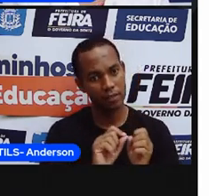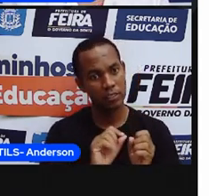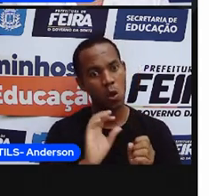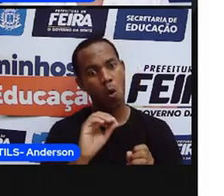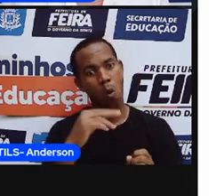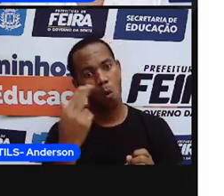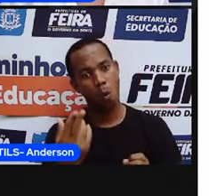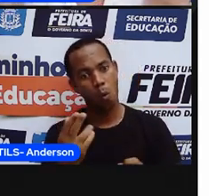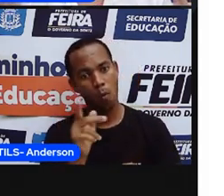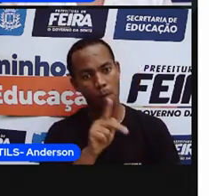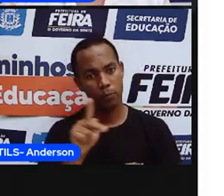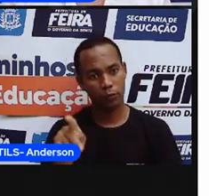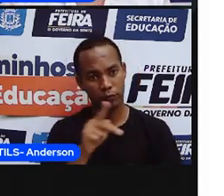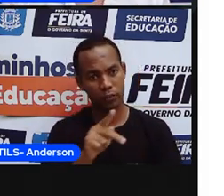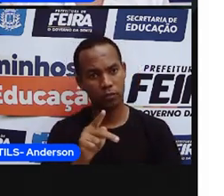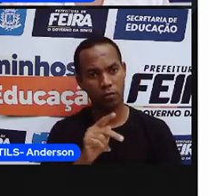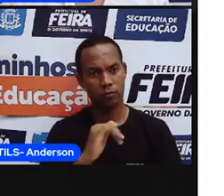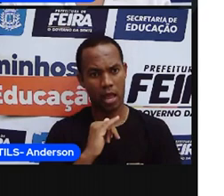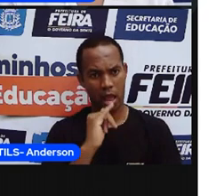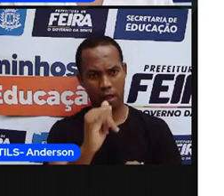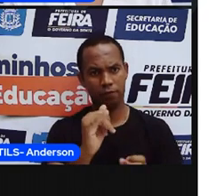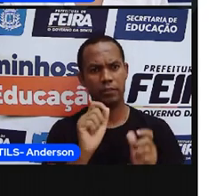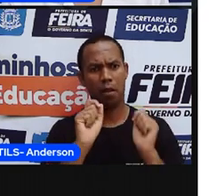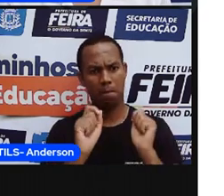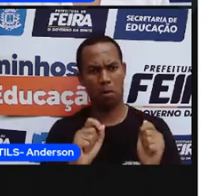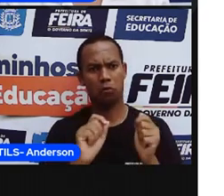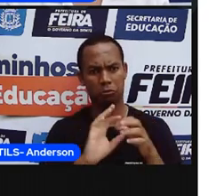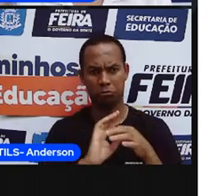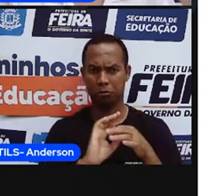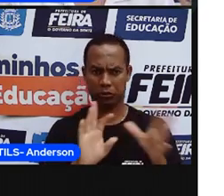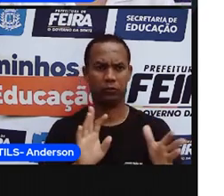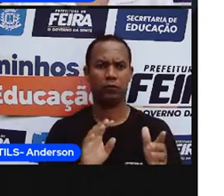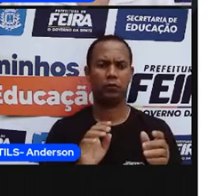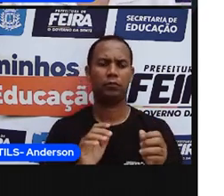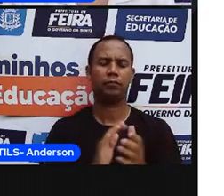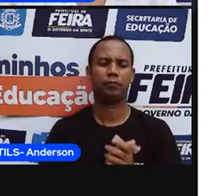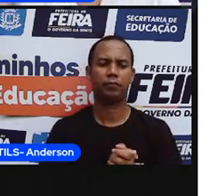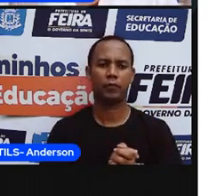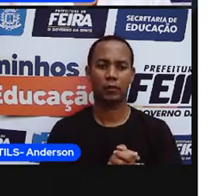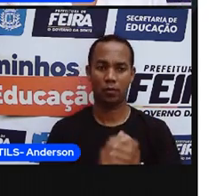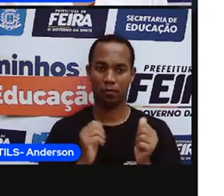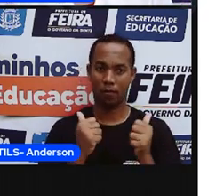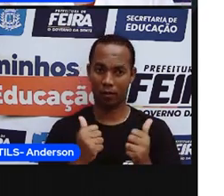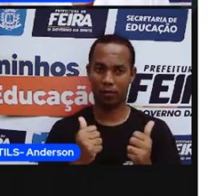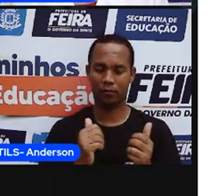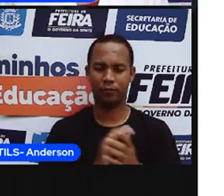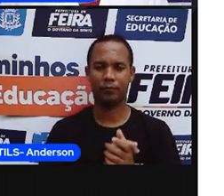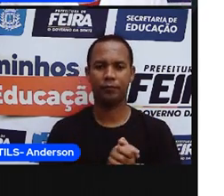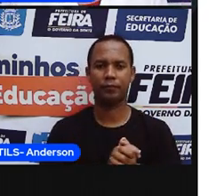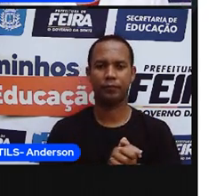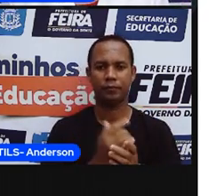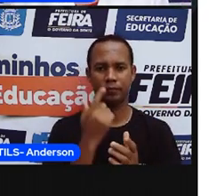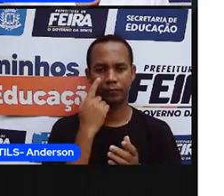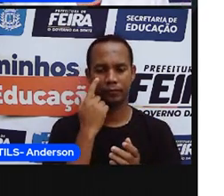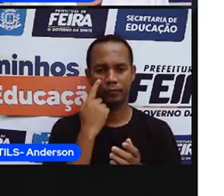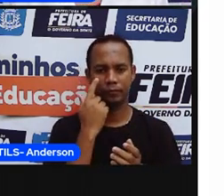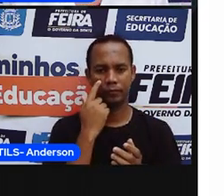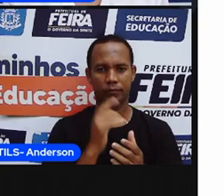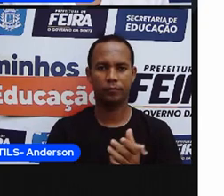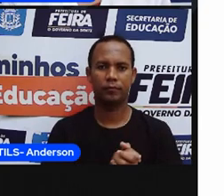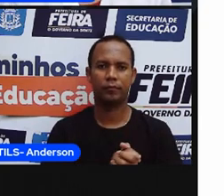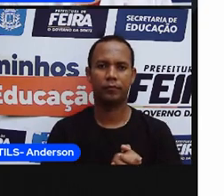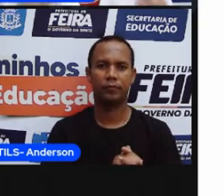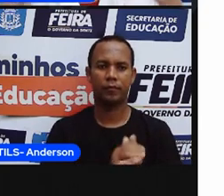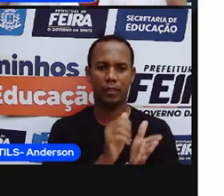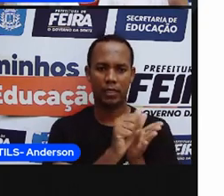vai utilizar essa atividade, ele pode utilizar uma outra atividade, isso aqui é apenas uma sugestão, tá? Então, vamos à nossa sugestão de